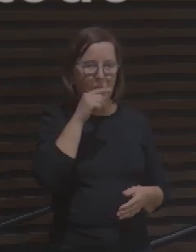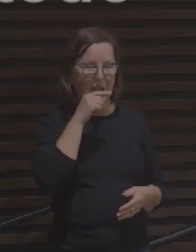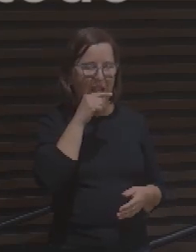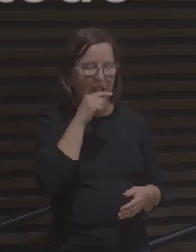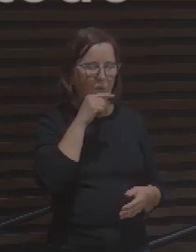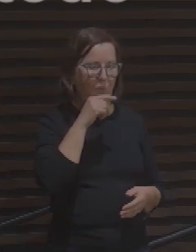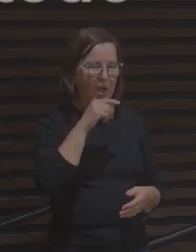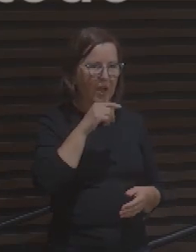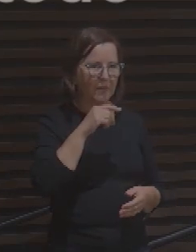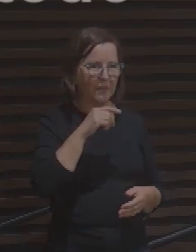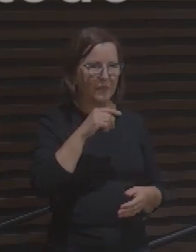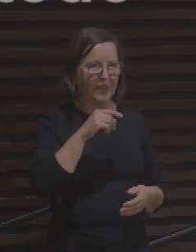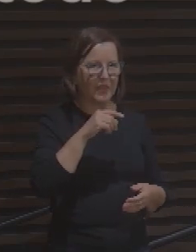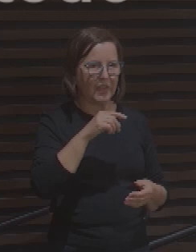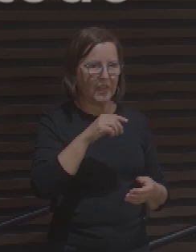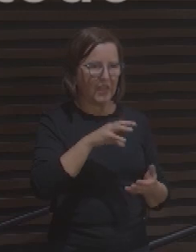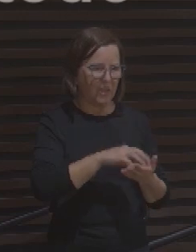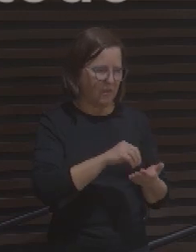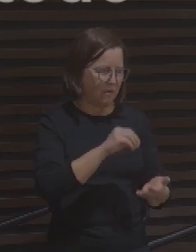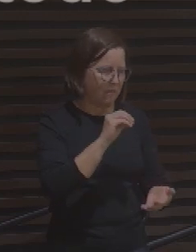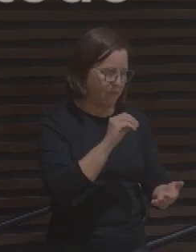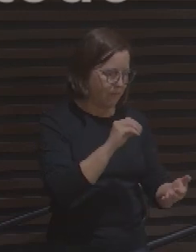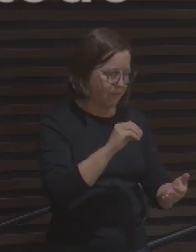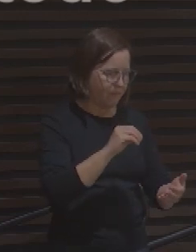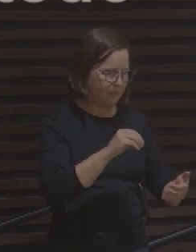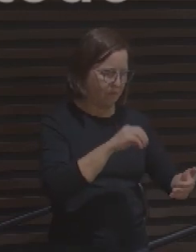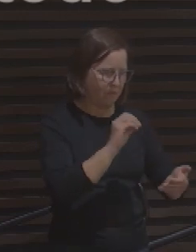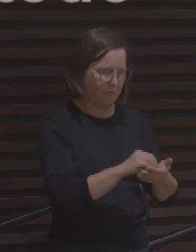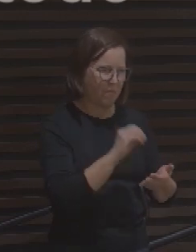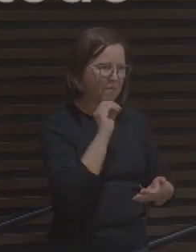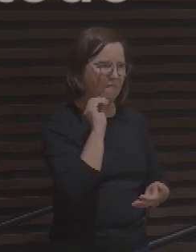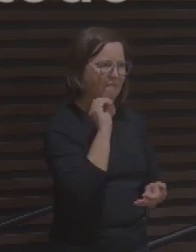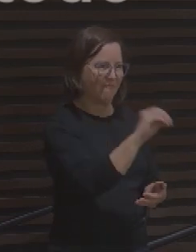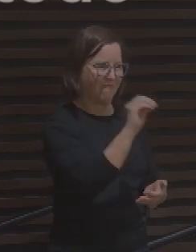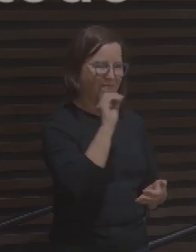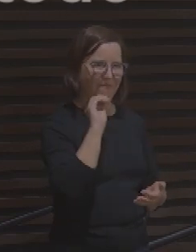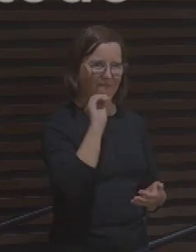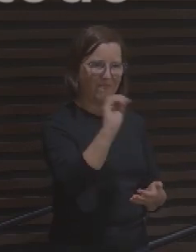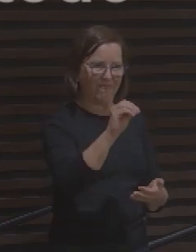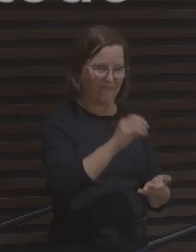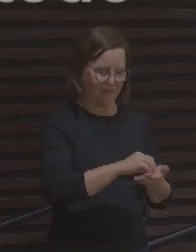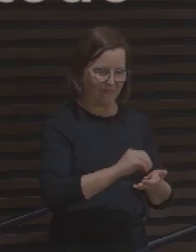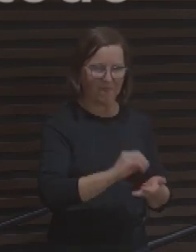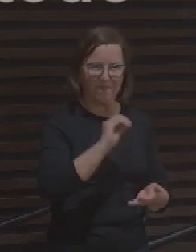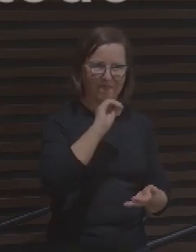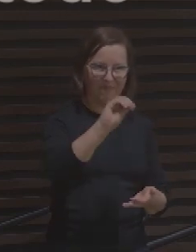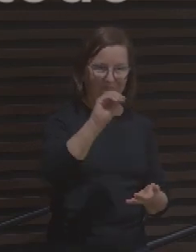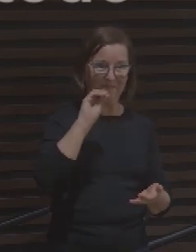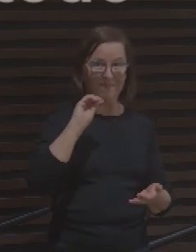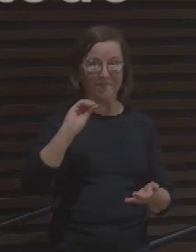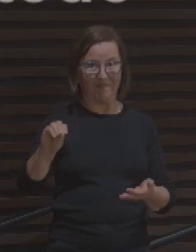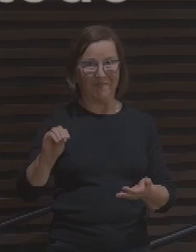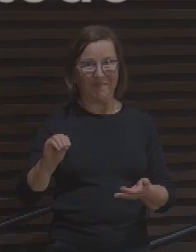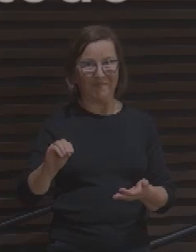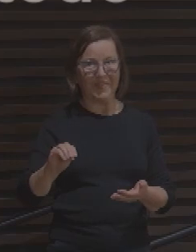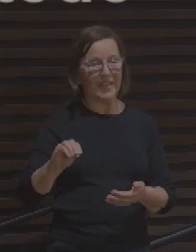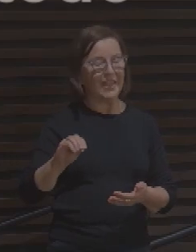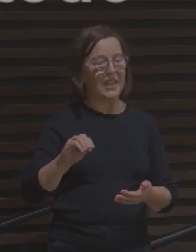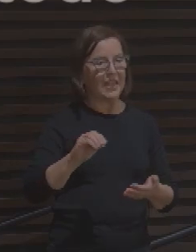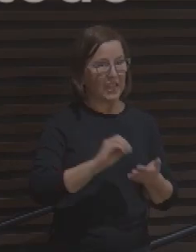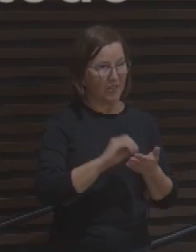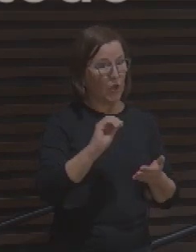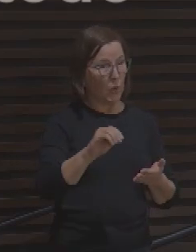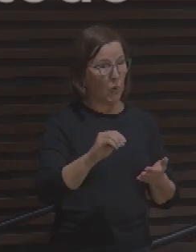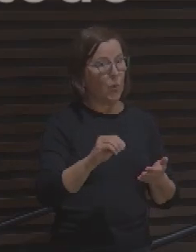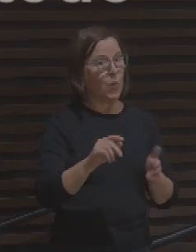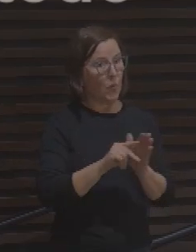e ensopo, e aspergiu não só o próprio livro, como também